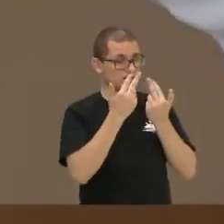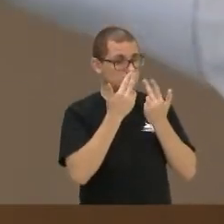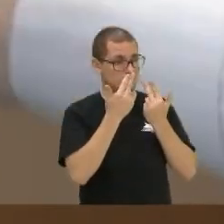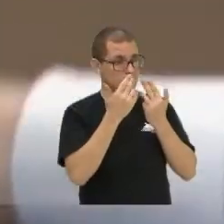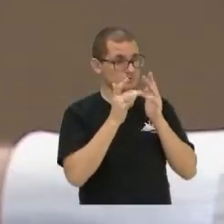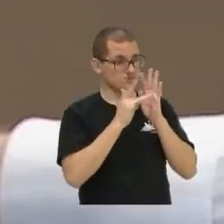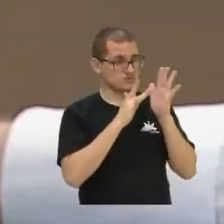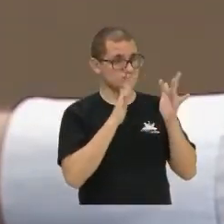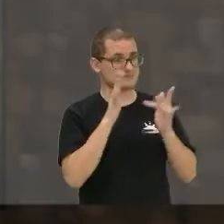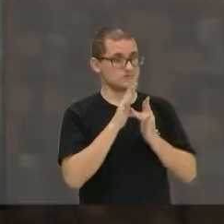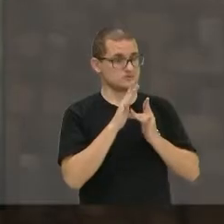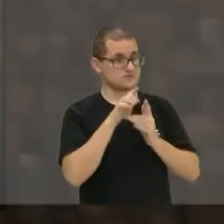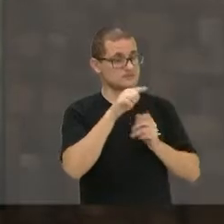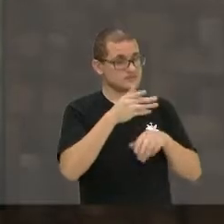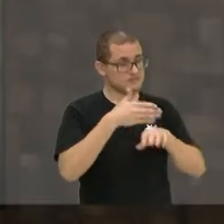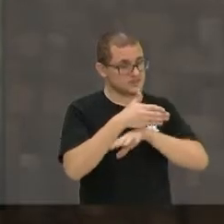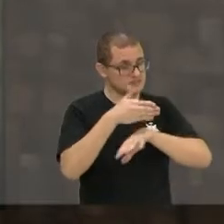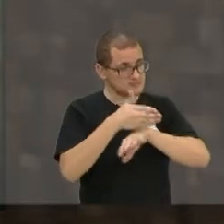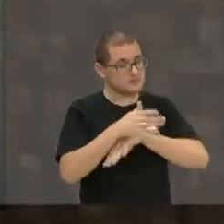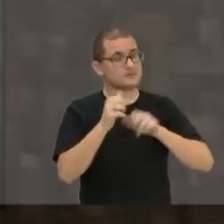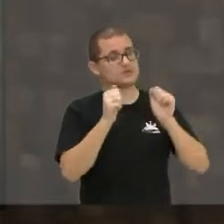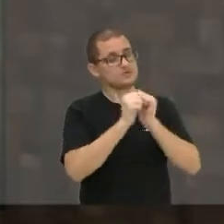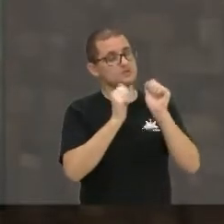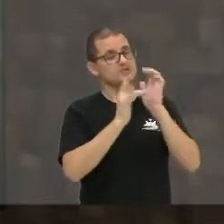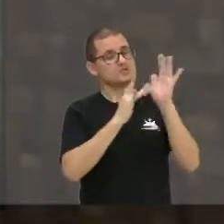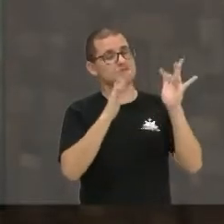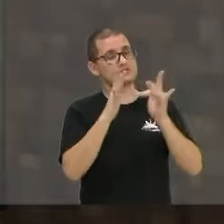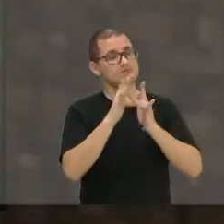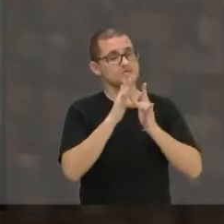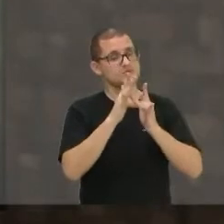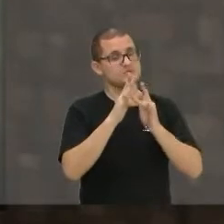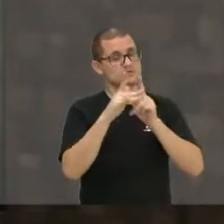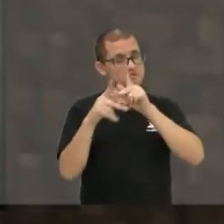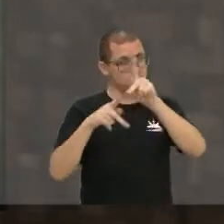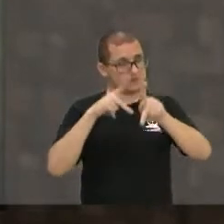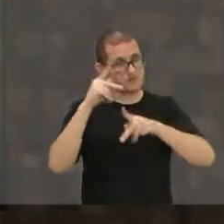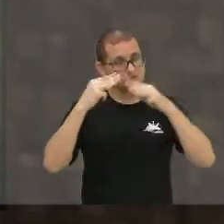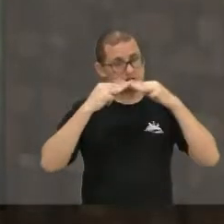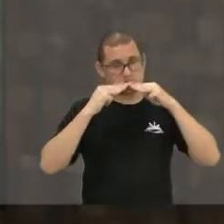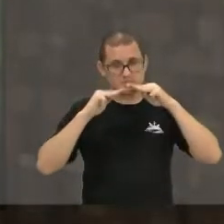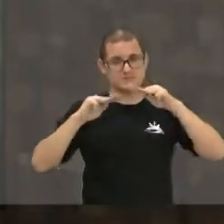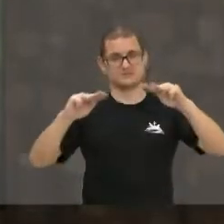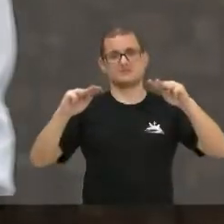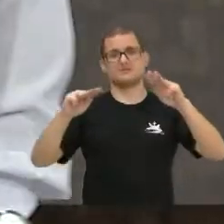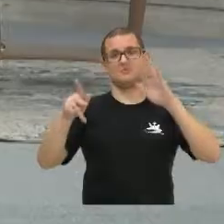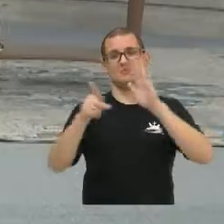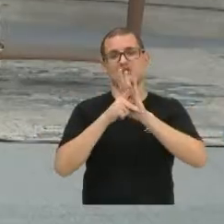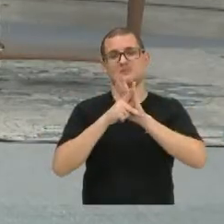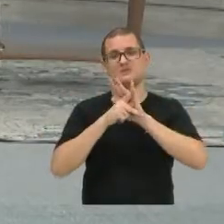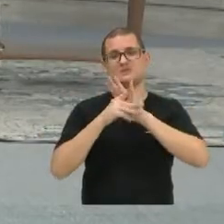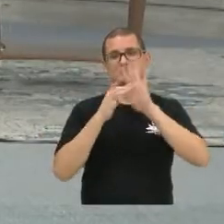e da profecia de jesus e da missão de jesus